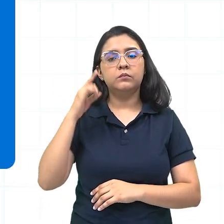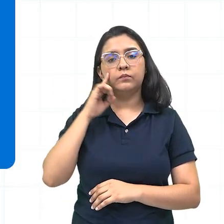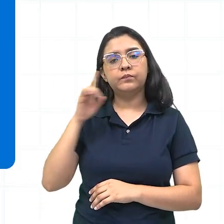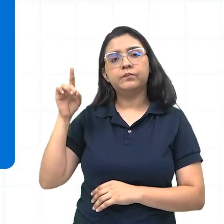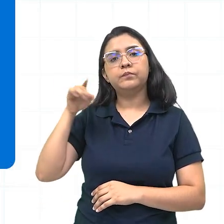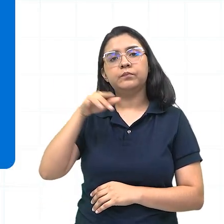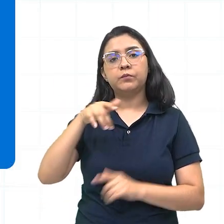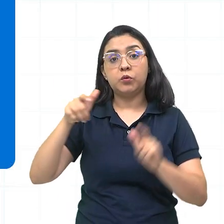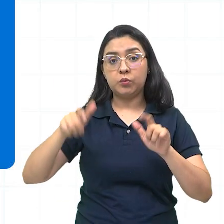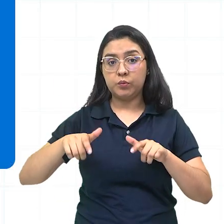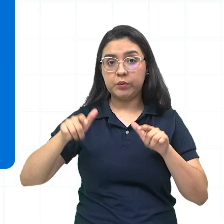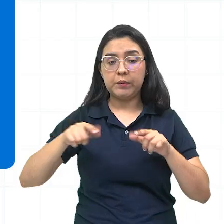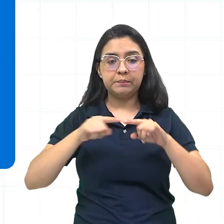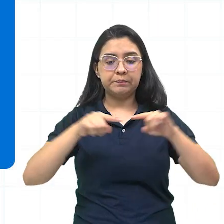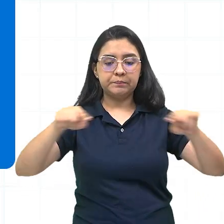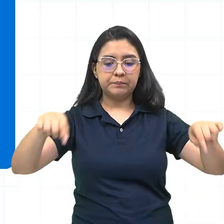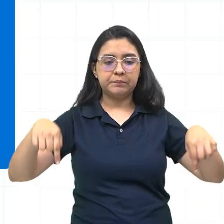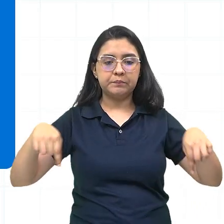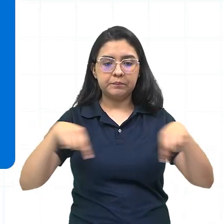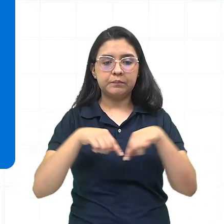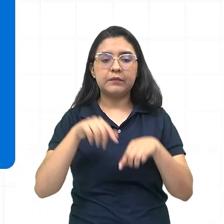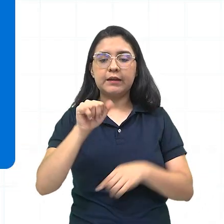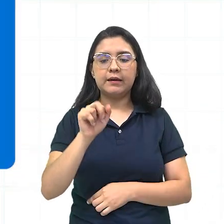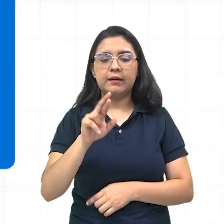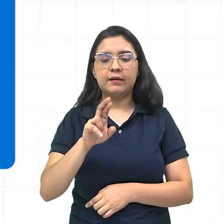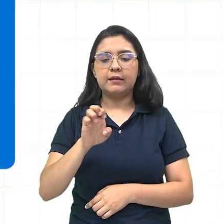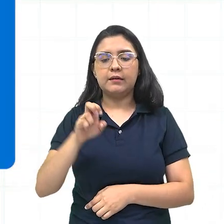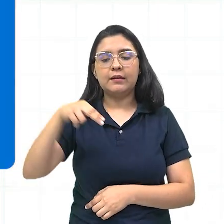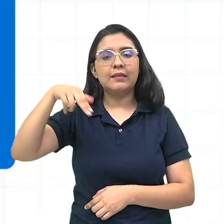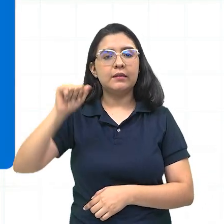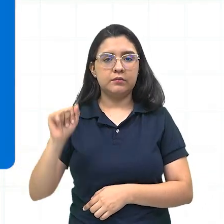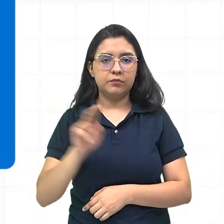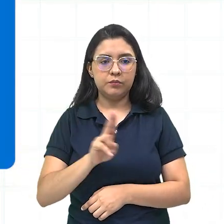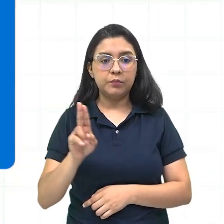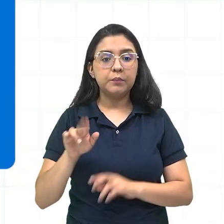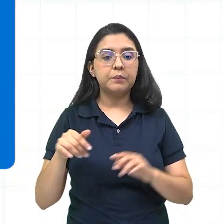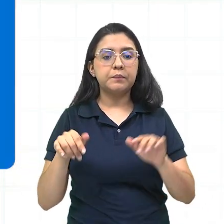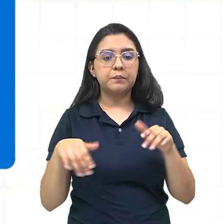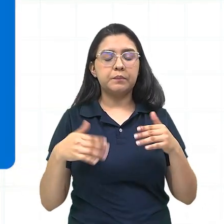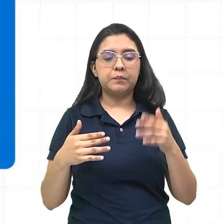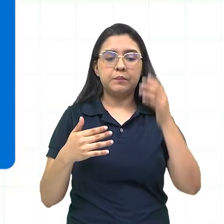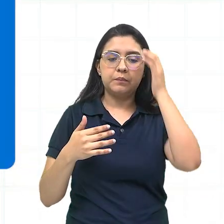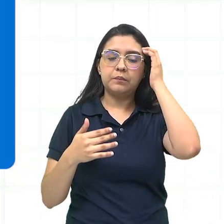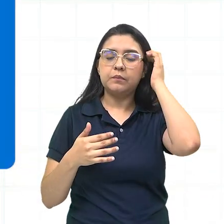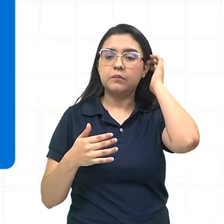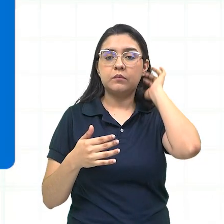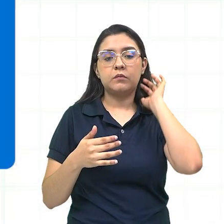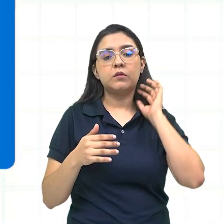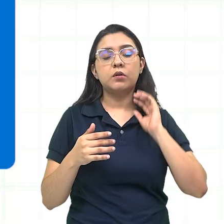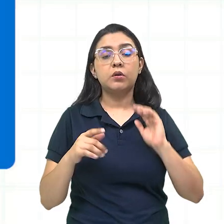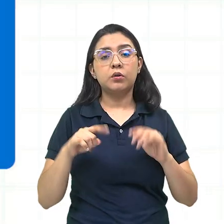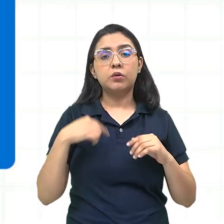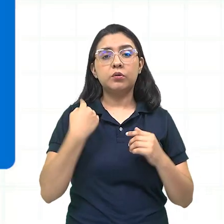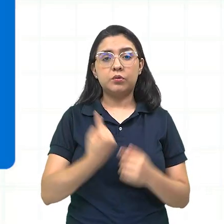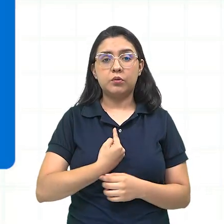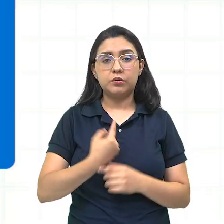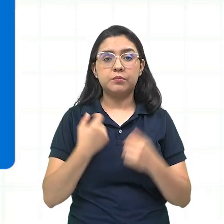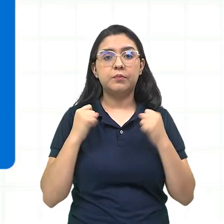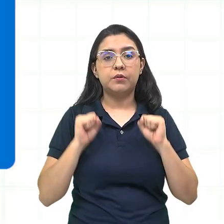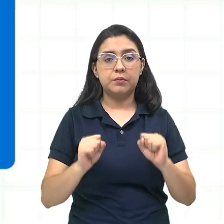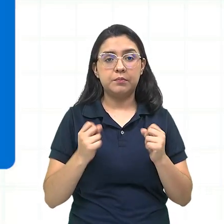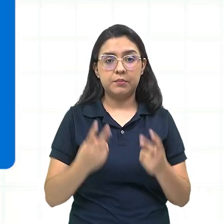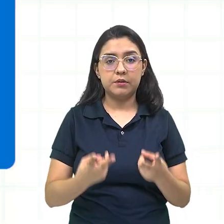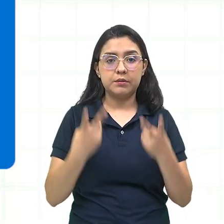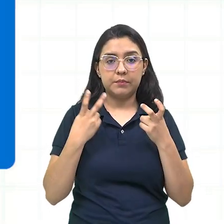espaço aqui, que é uma arena, eles chamam de arena, e aí a gente pode observar